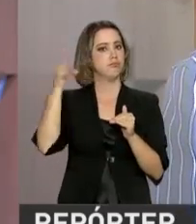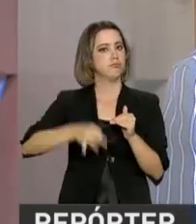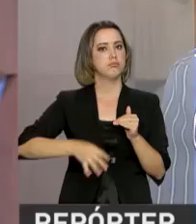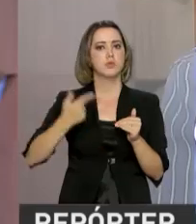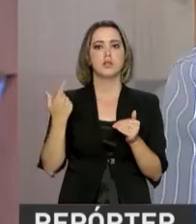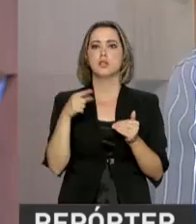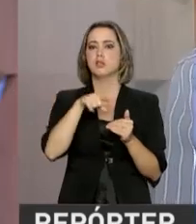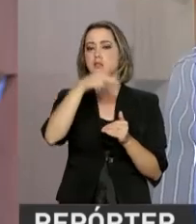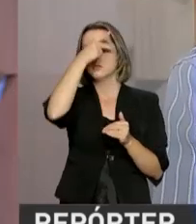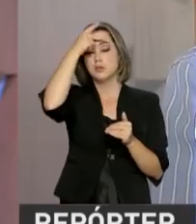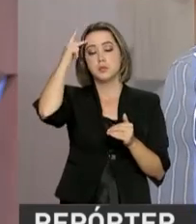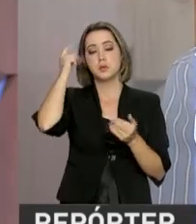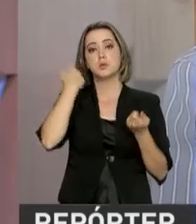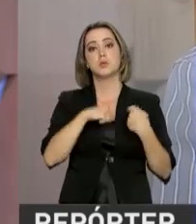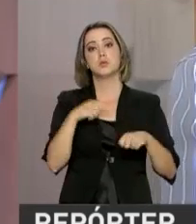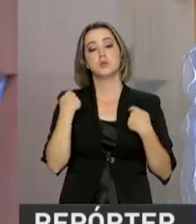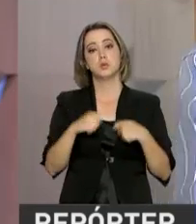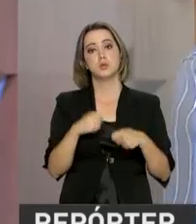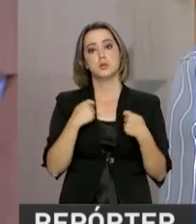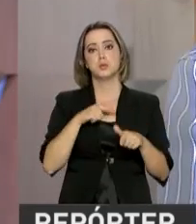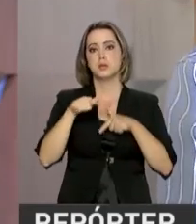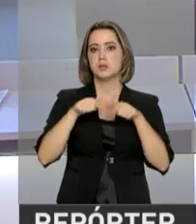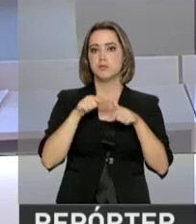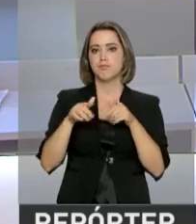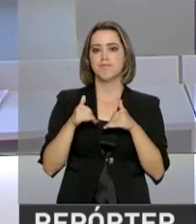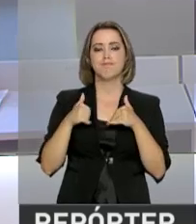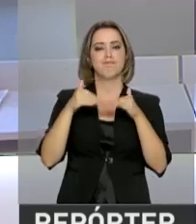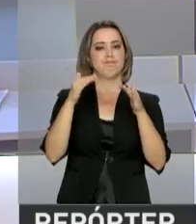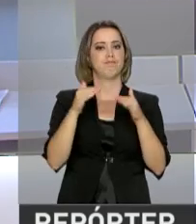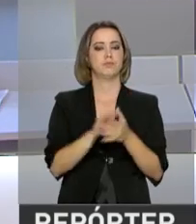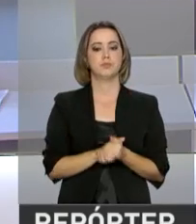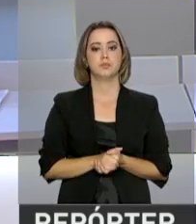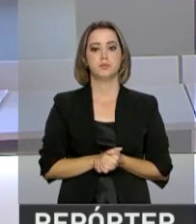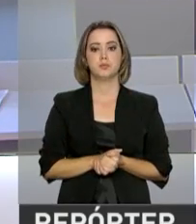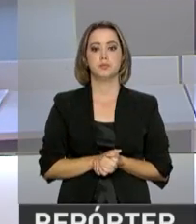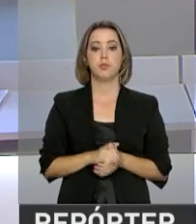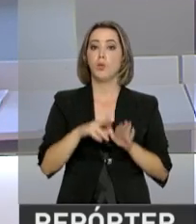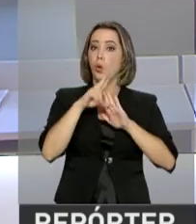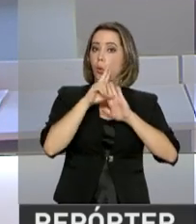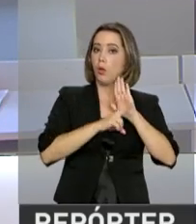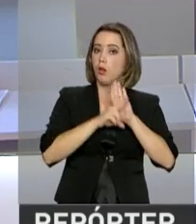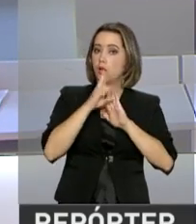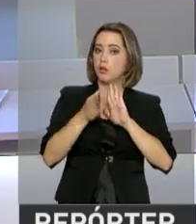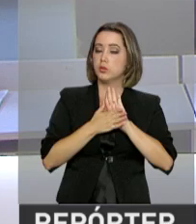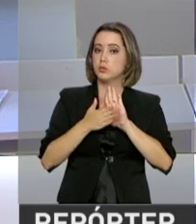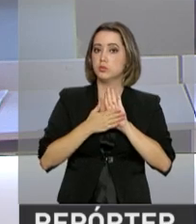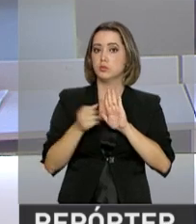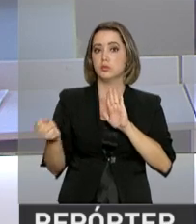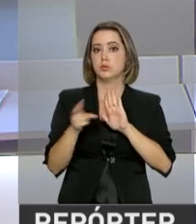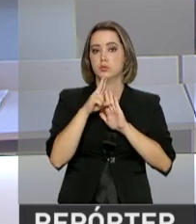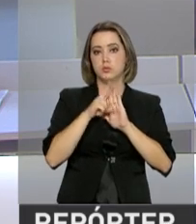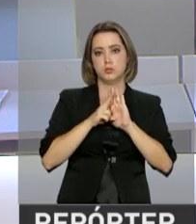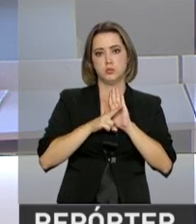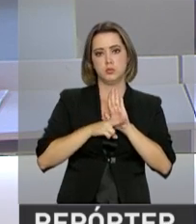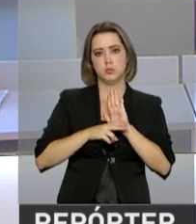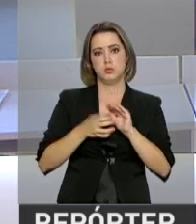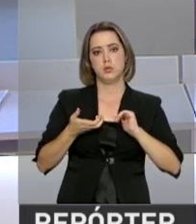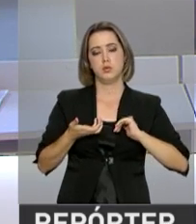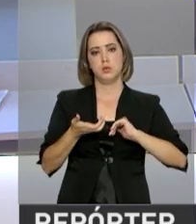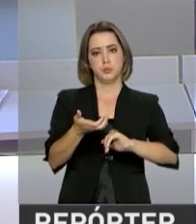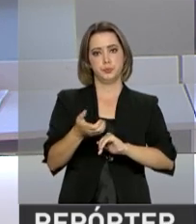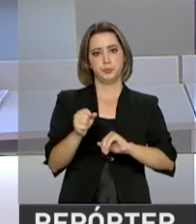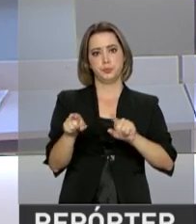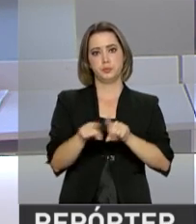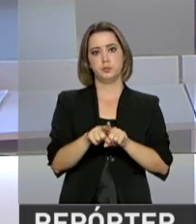que elas vão ter que trabalhar mais. E o relator da proposta de reforma da Previdência na Câmara,